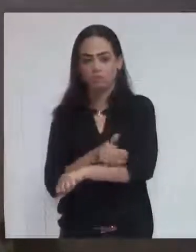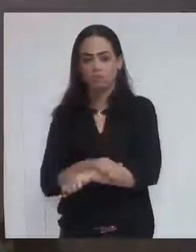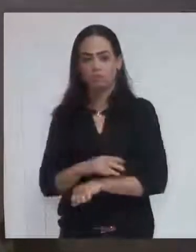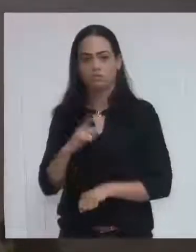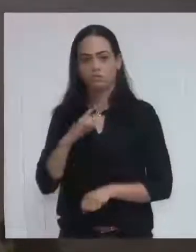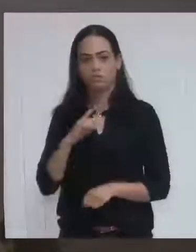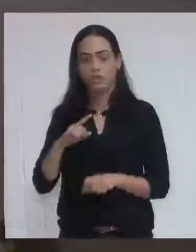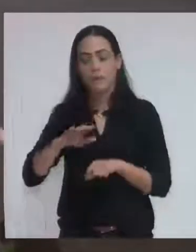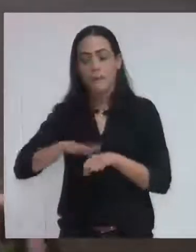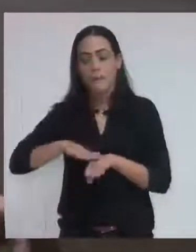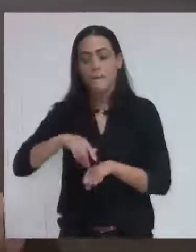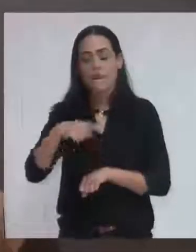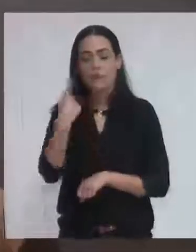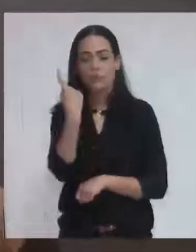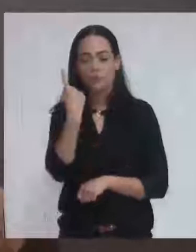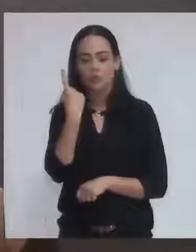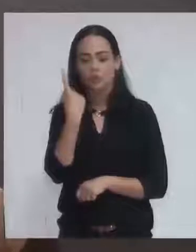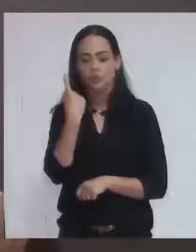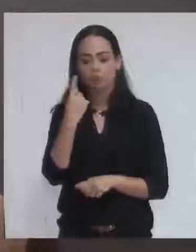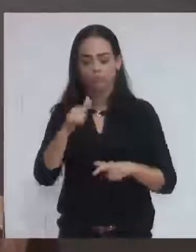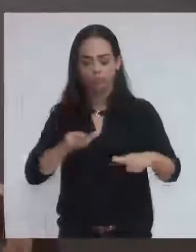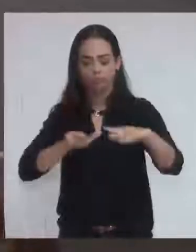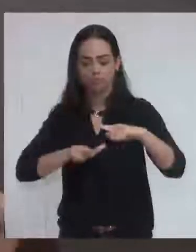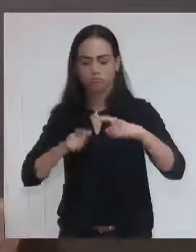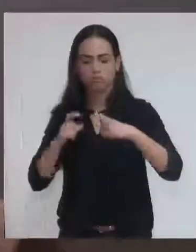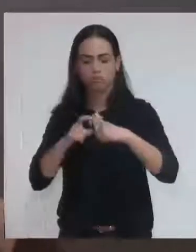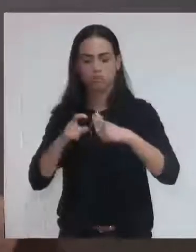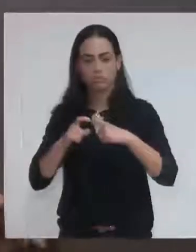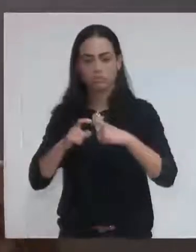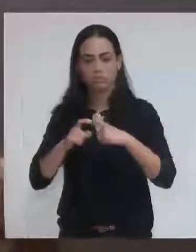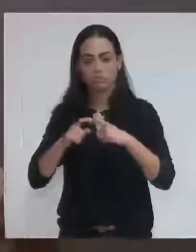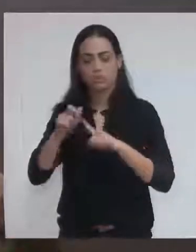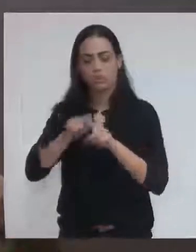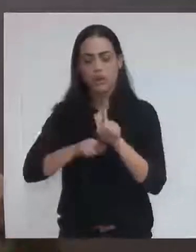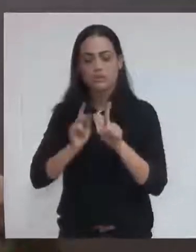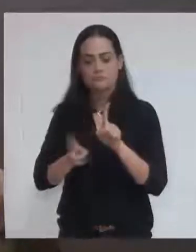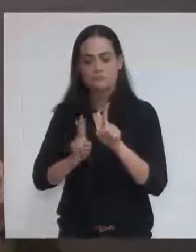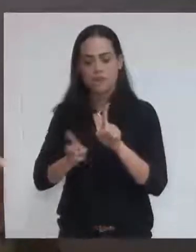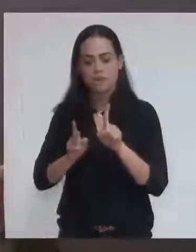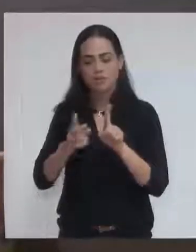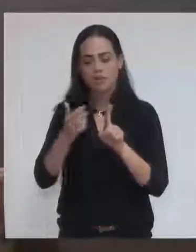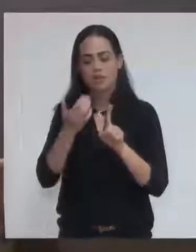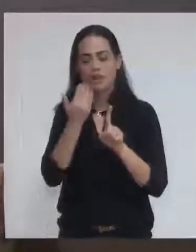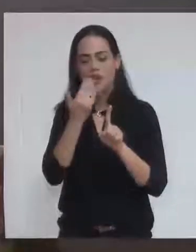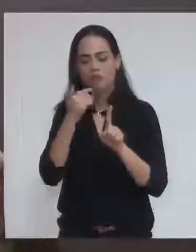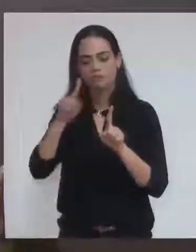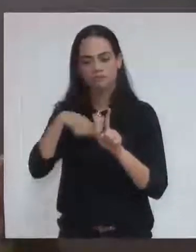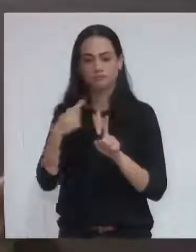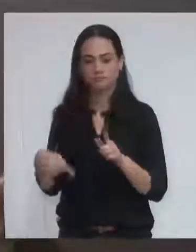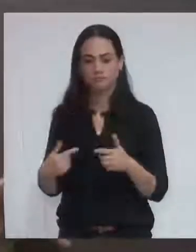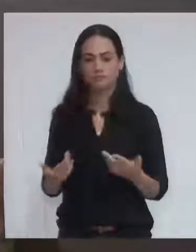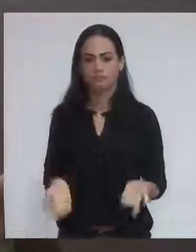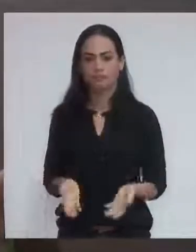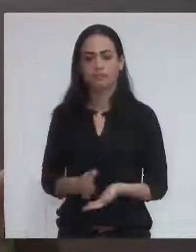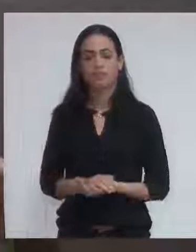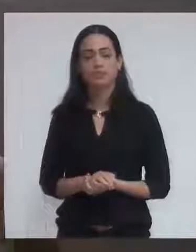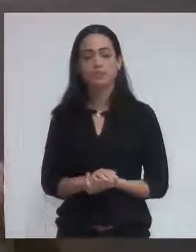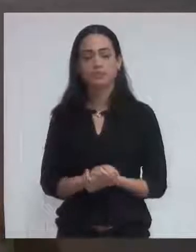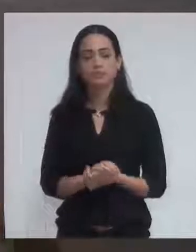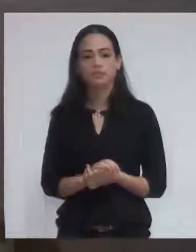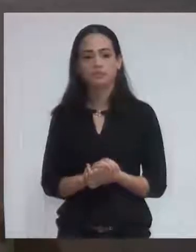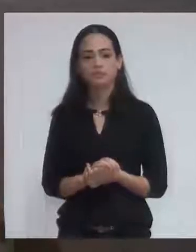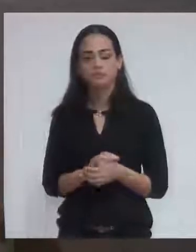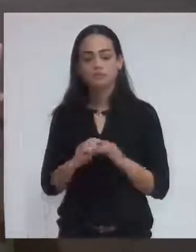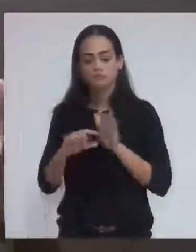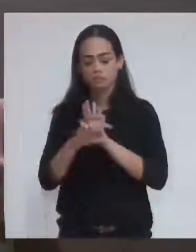um atestado médico no mesmo mês. Parágrafo 1º. Os atestados médicos apresentados na forma do caput deste artigo